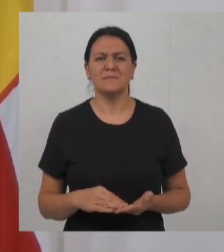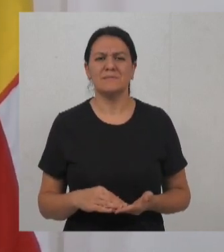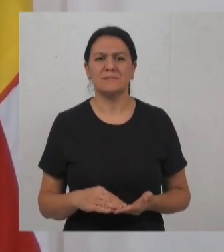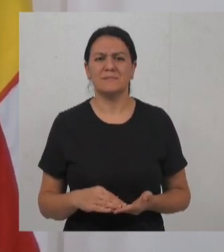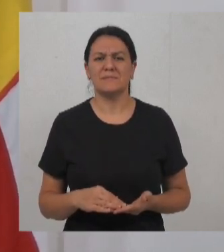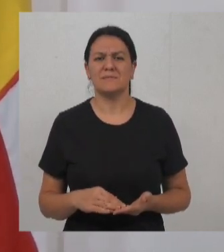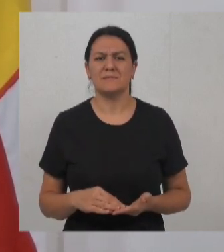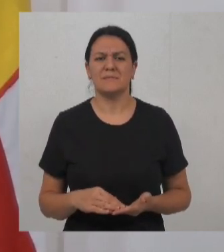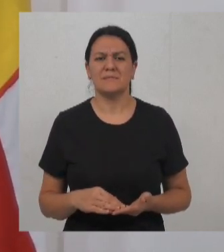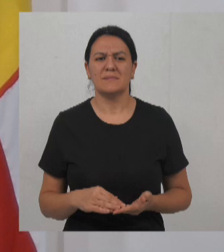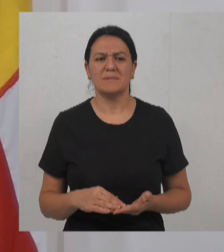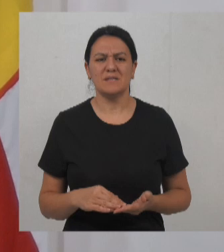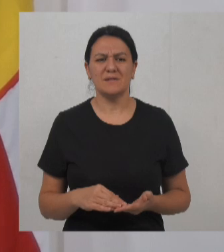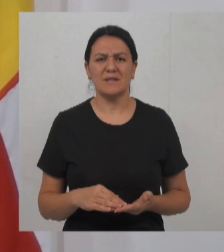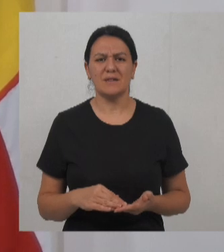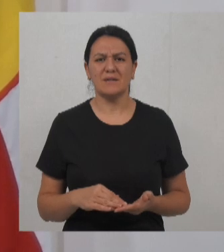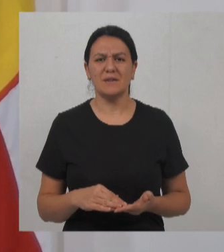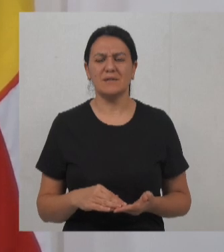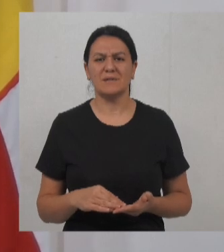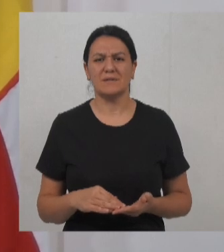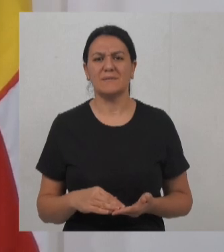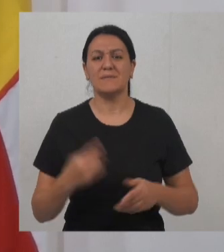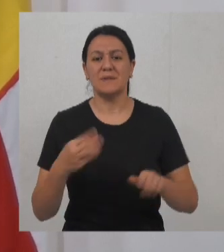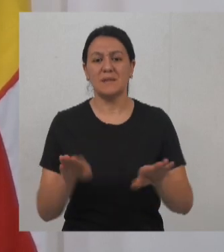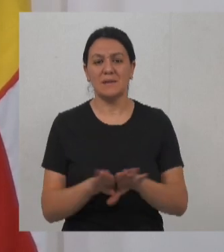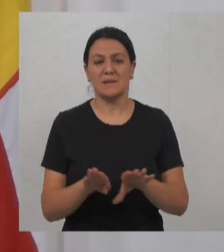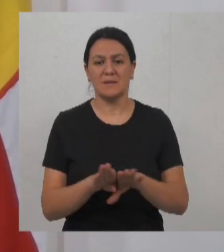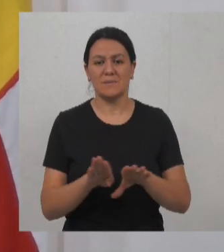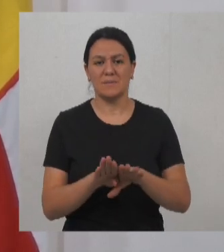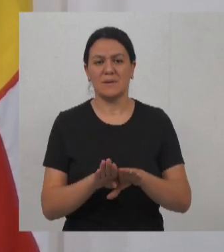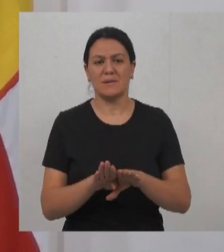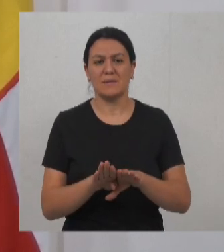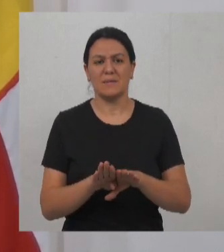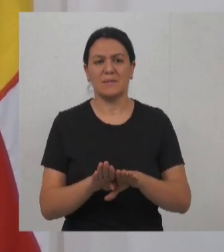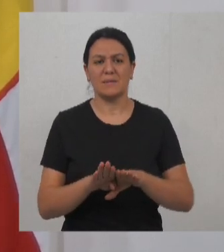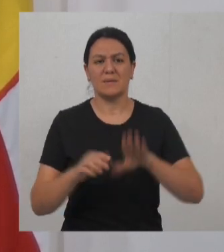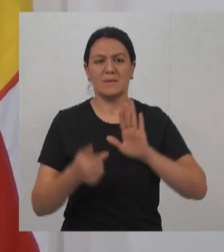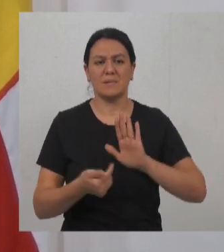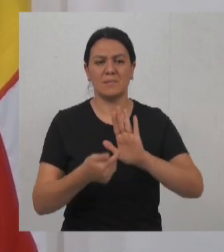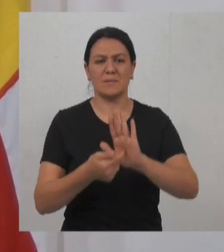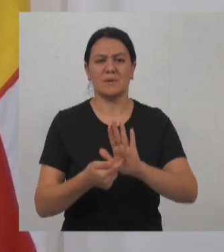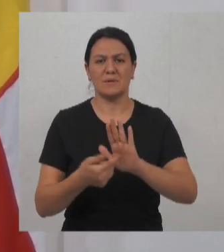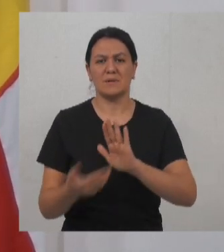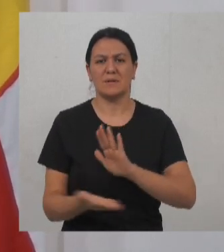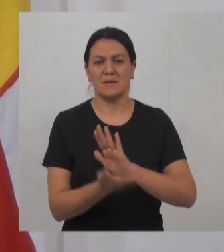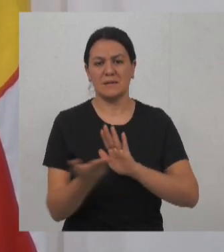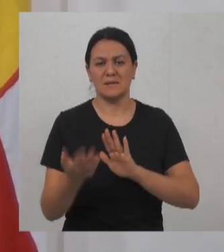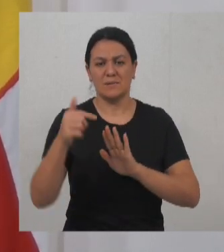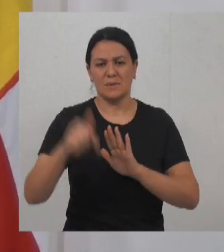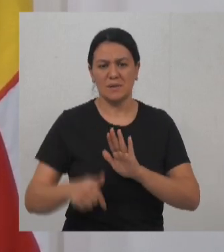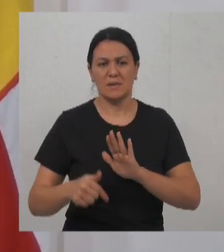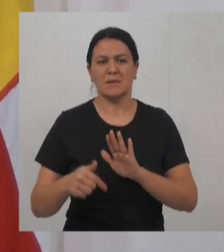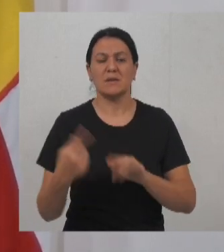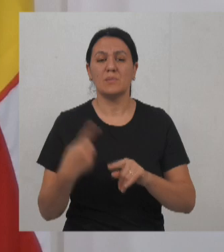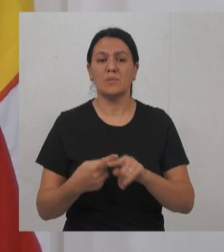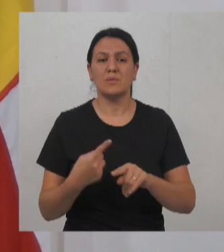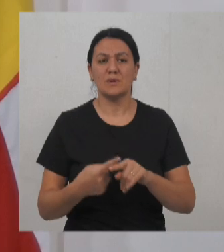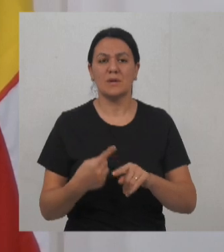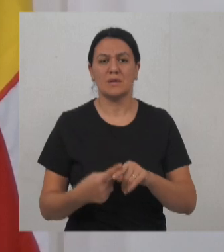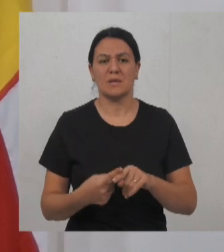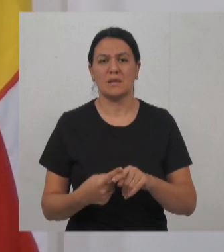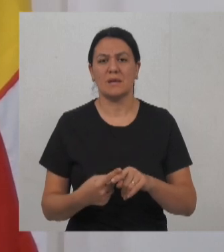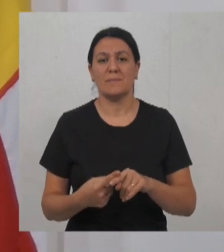e também pela demonstração, pelo bom exemplo. Nós tivemos aqui em Blumenau um índice de abstenção de